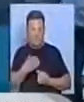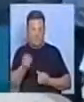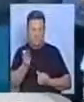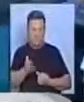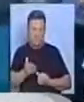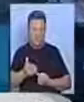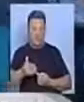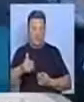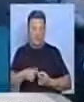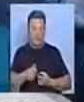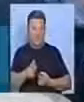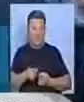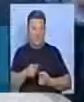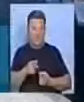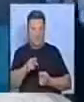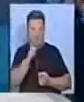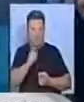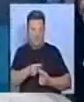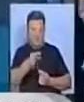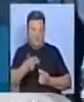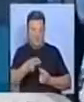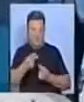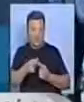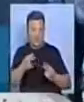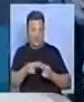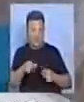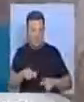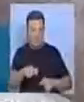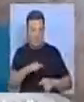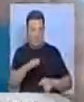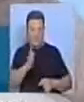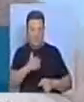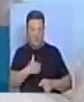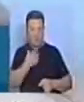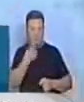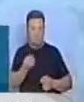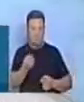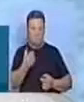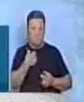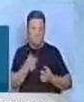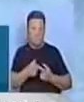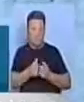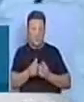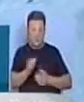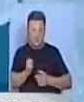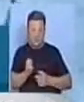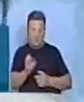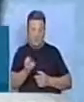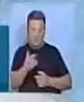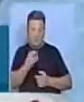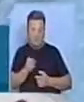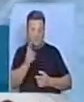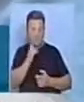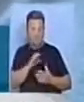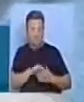anos. A Bienal e os cerveirenses, acho que já se renderam, os cerveirenses já se renderam à